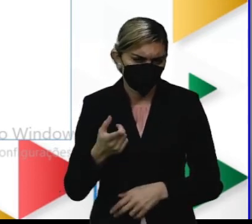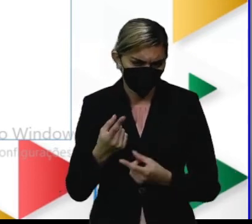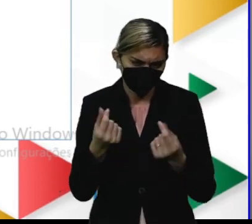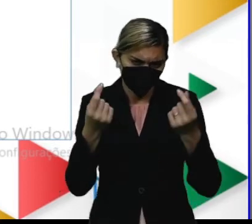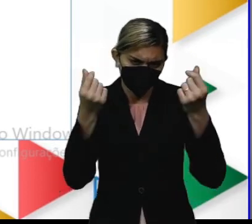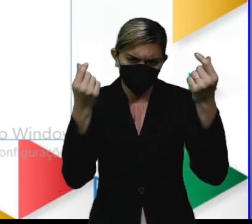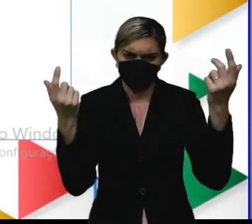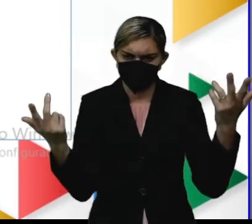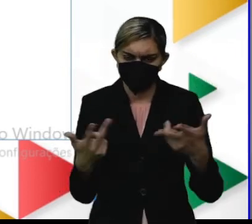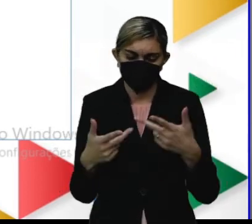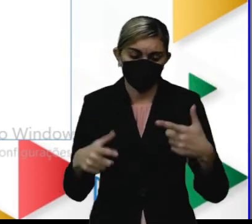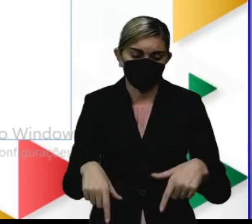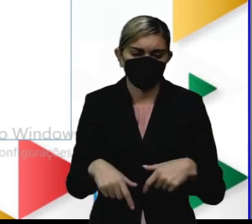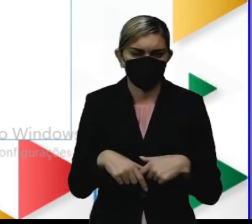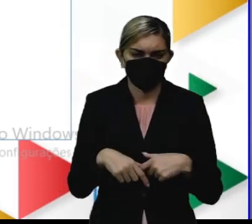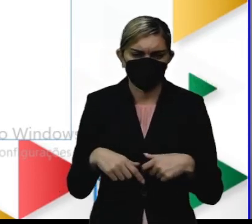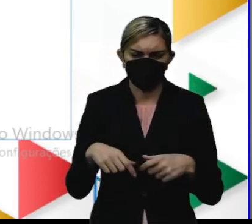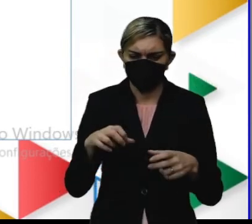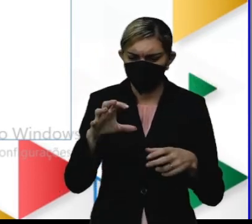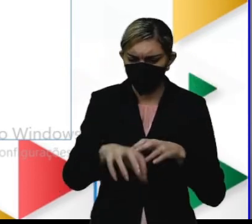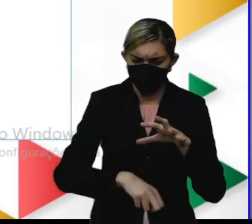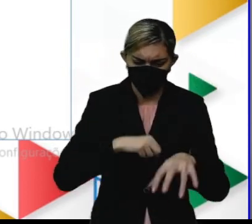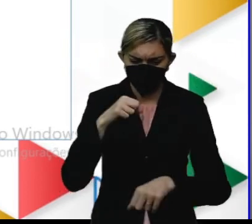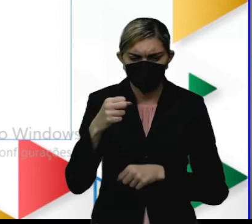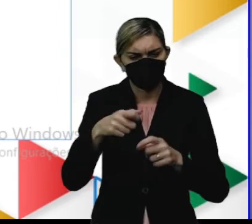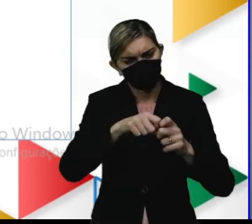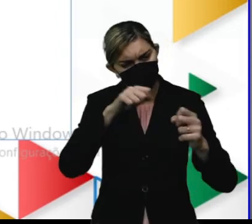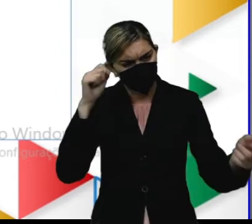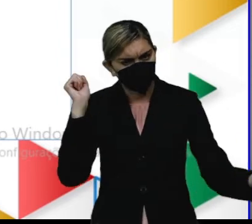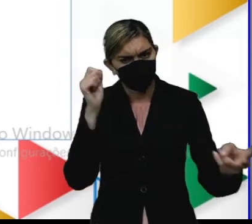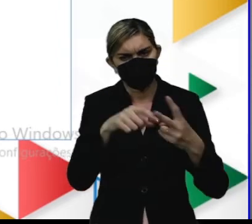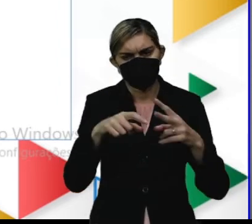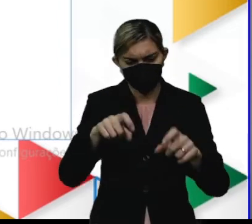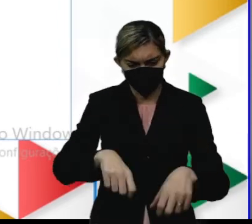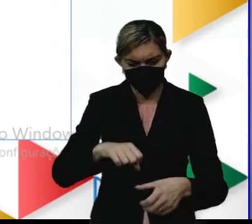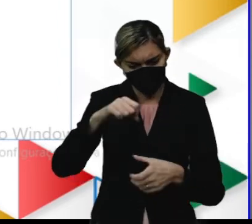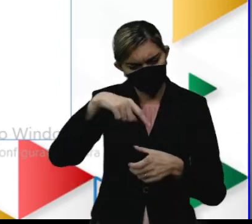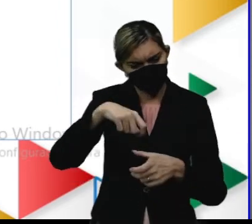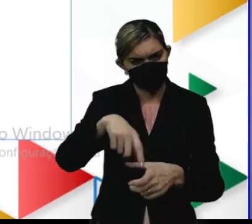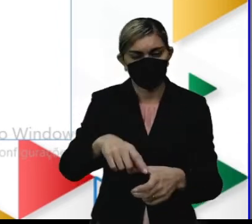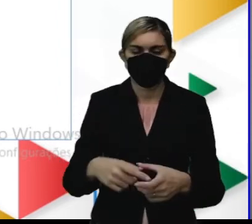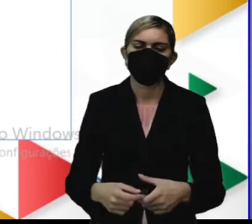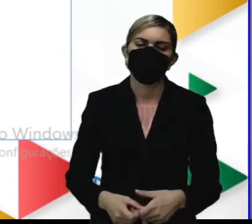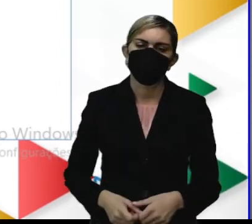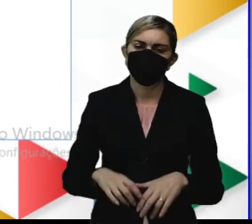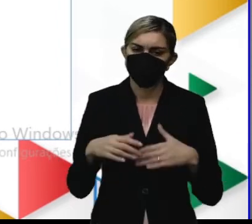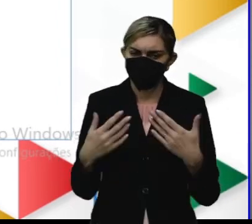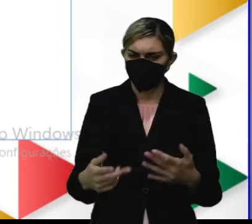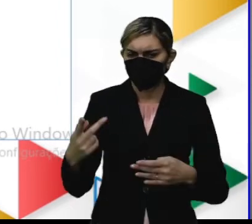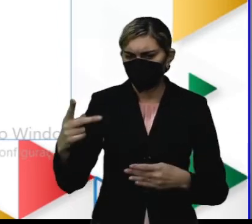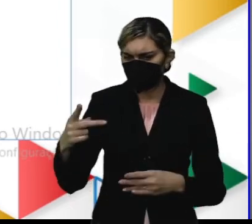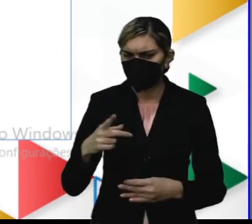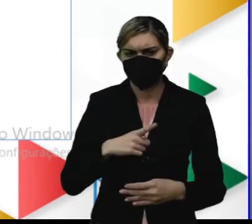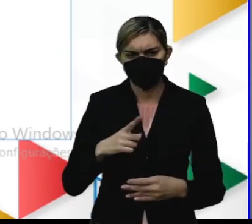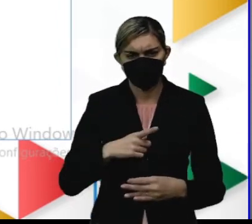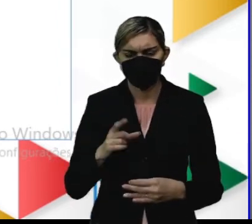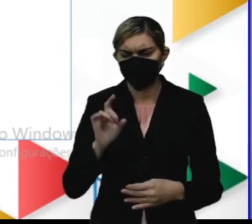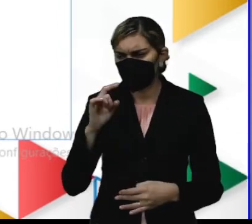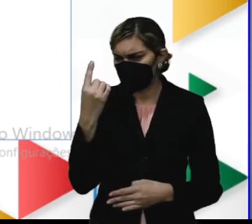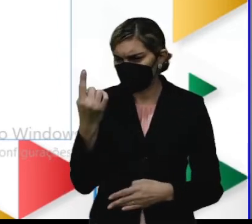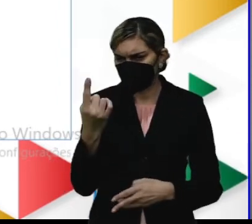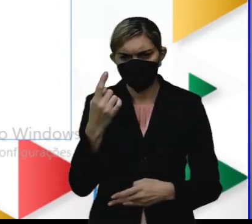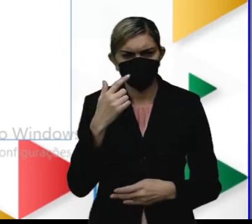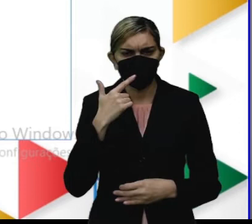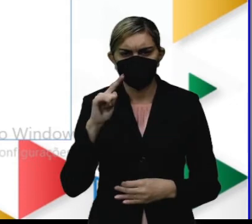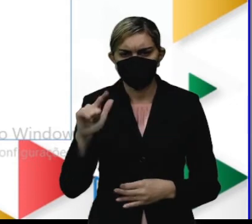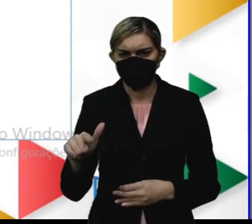recursos baseada aonde? Na coleta, na caça, na agricultura, prof? Será que era na existência de apenas um